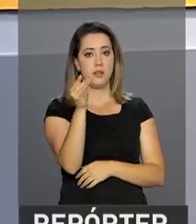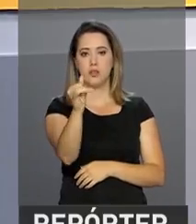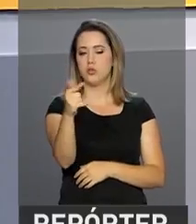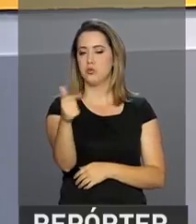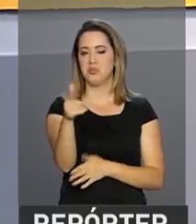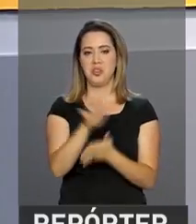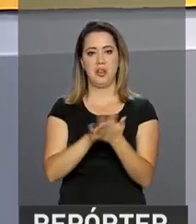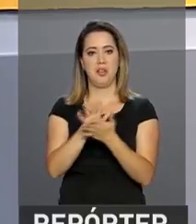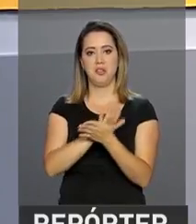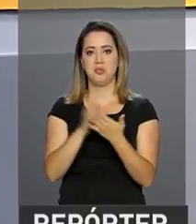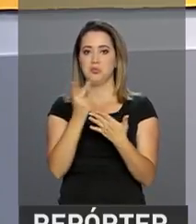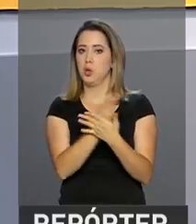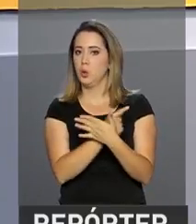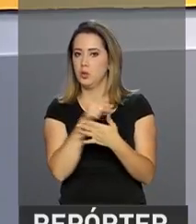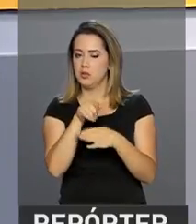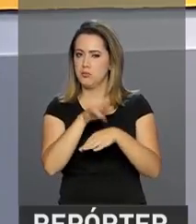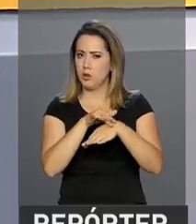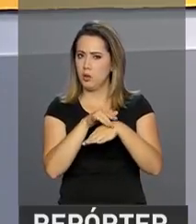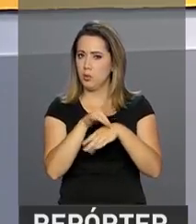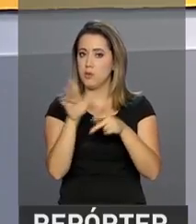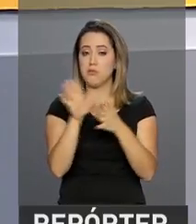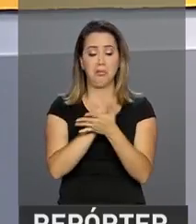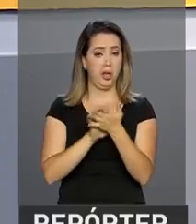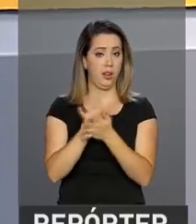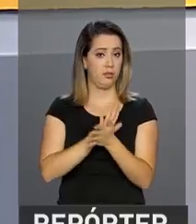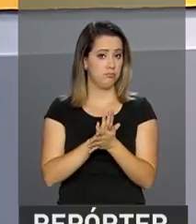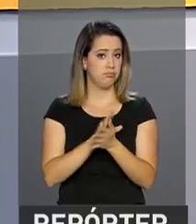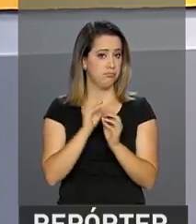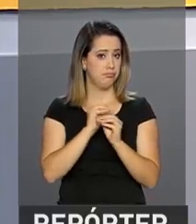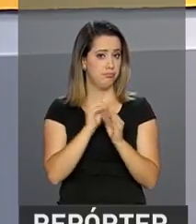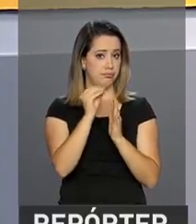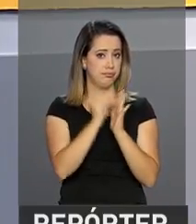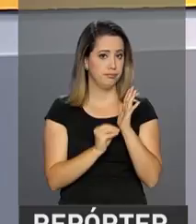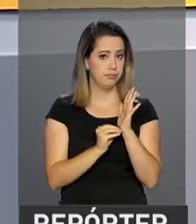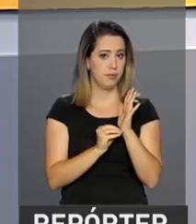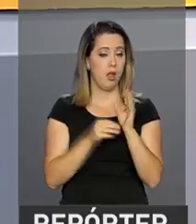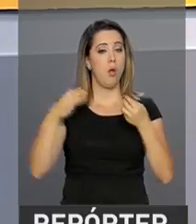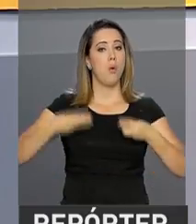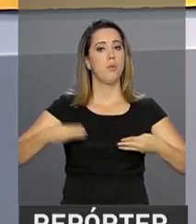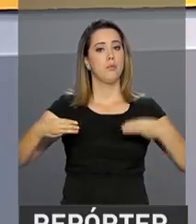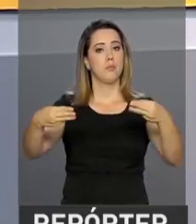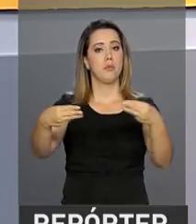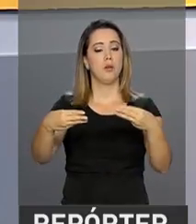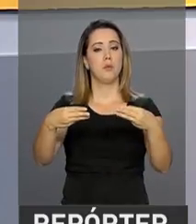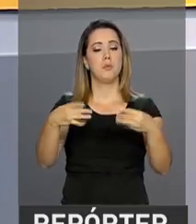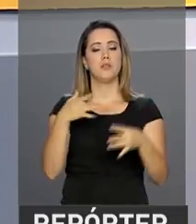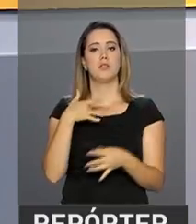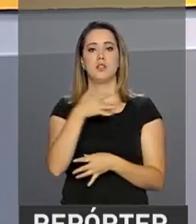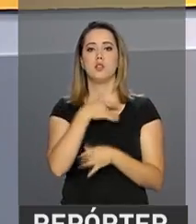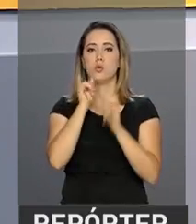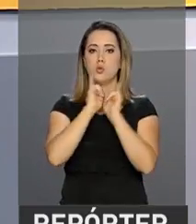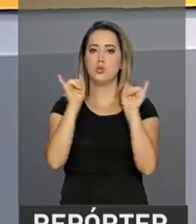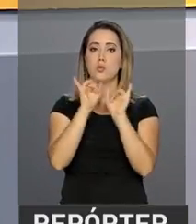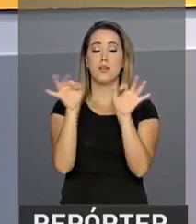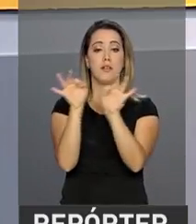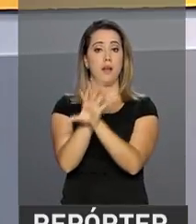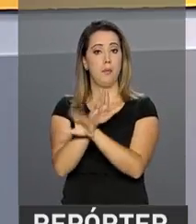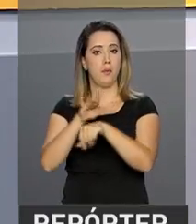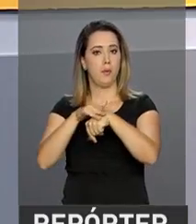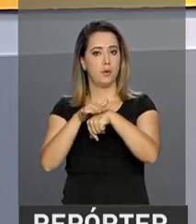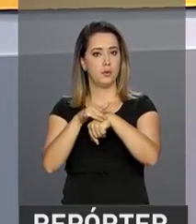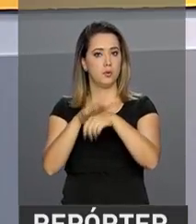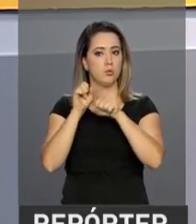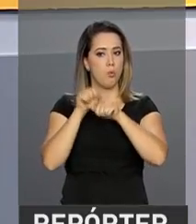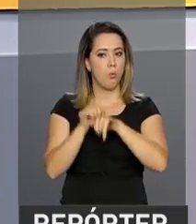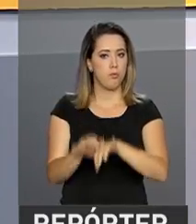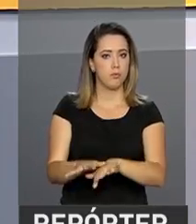novo registro da doença eo ministério da saúde anuncia o fim do surto ações para conter os mosquitos e o aumento no número de